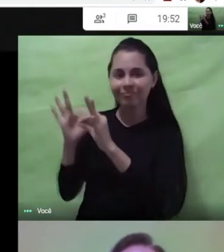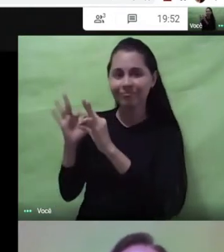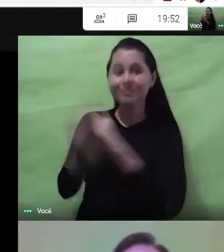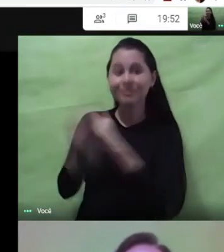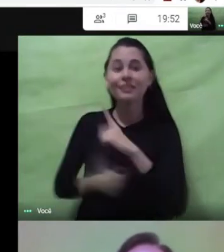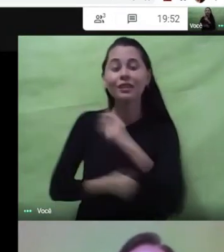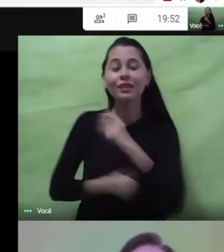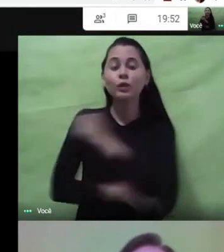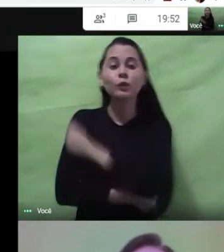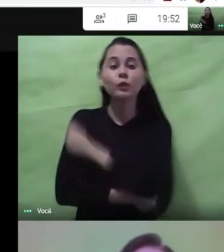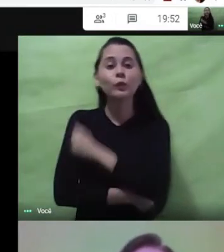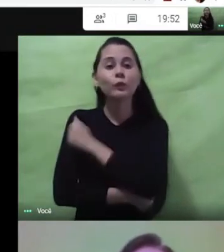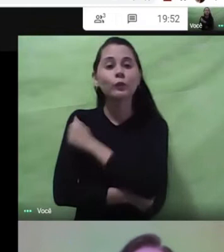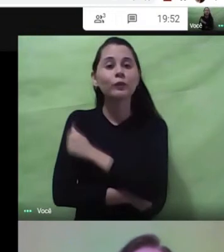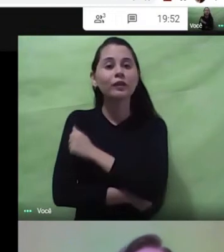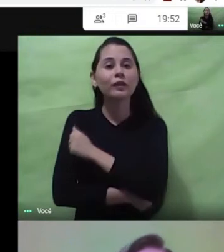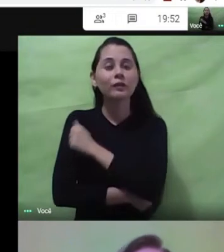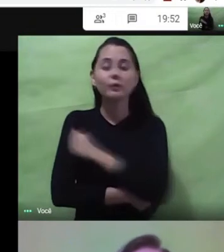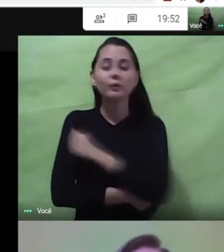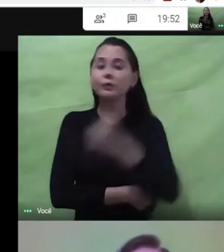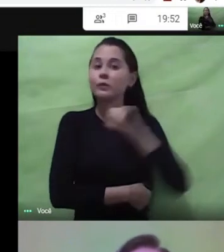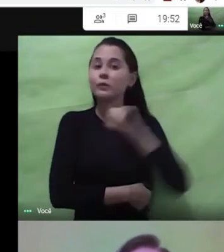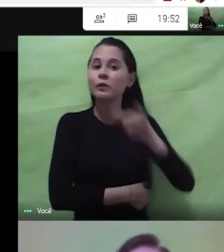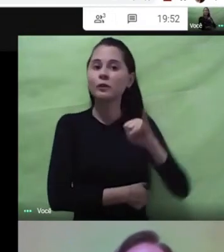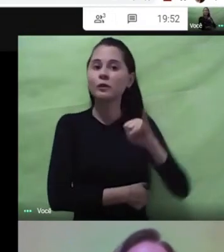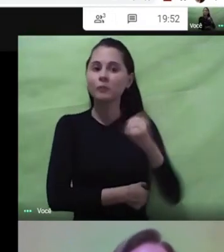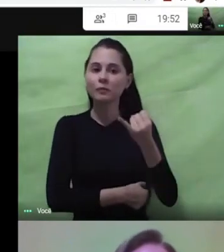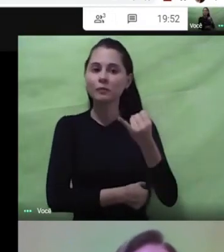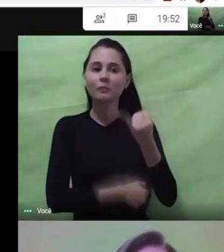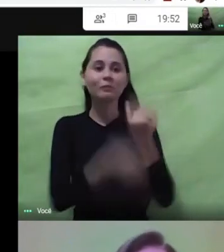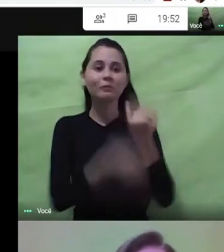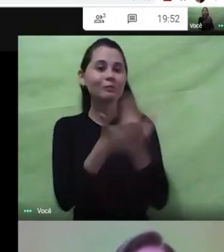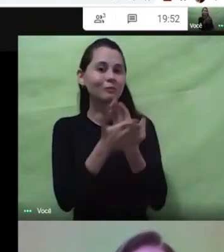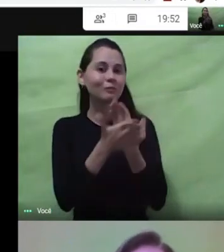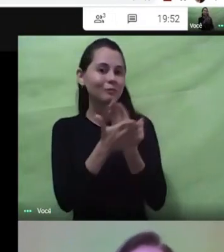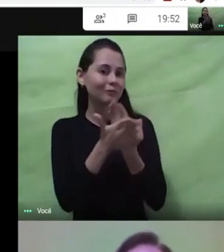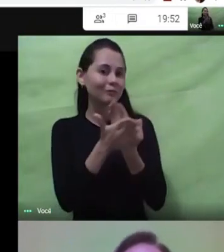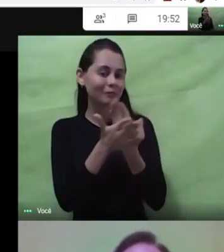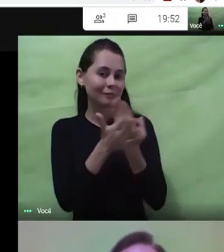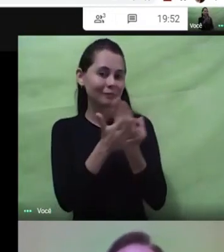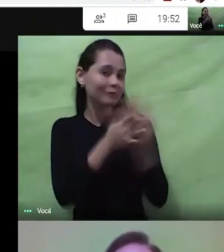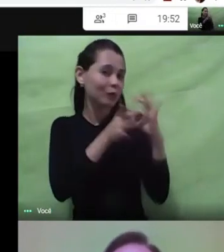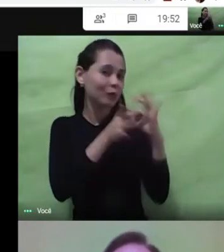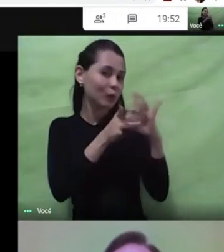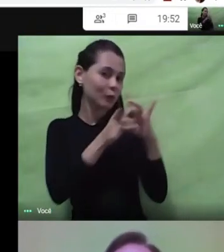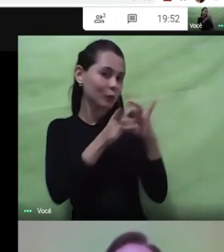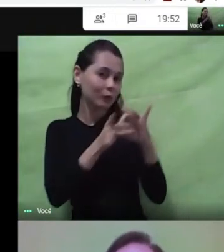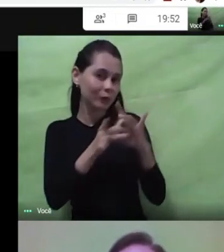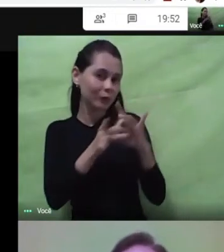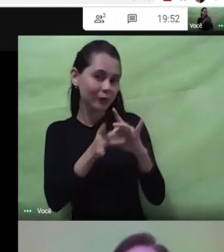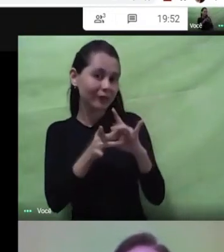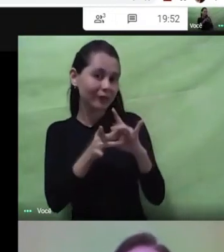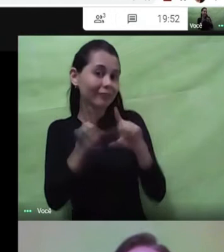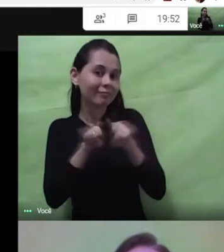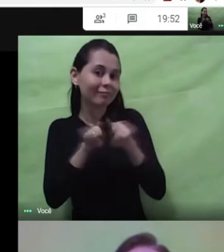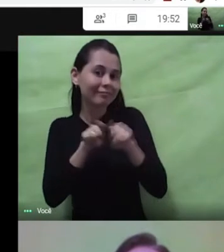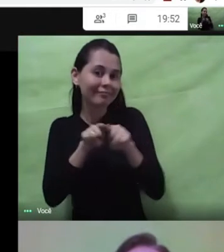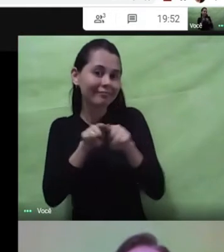a oportunidade de estudar no seu contexto e praticar a